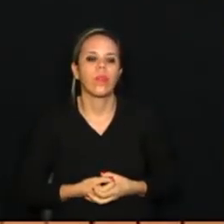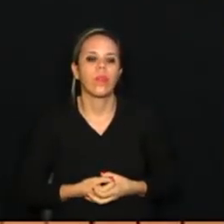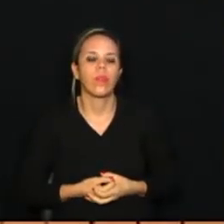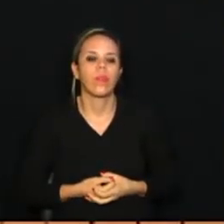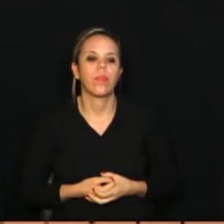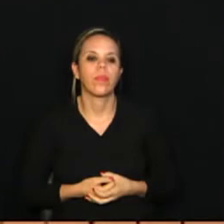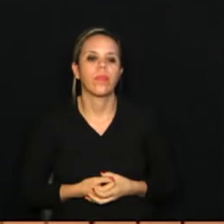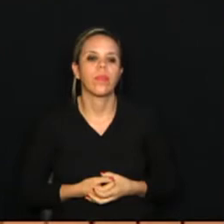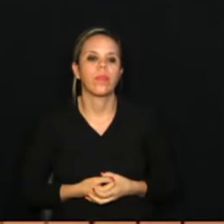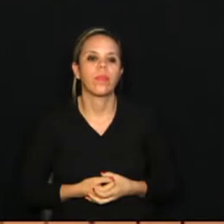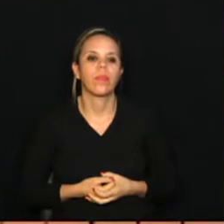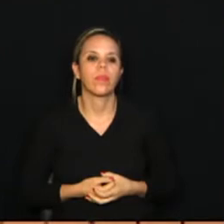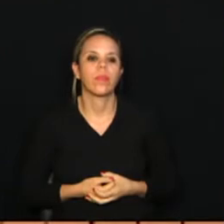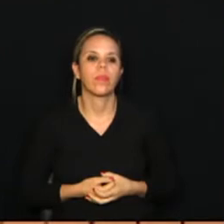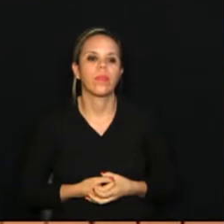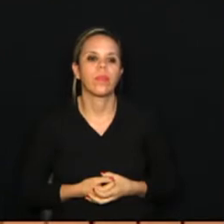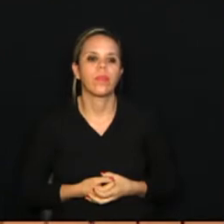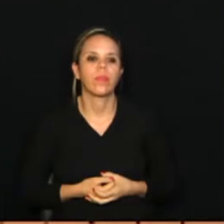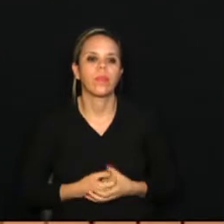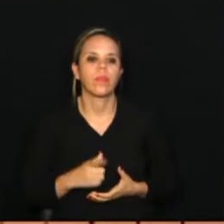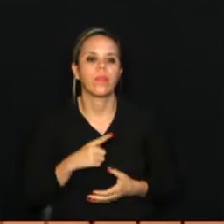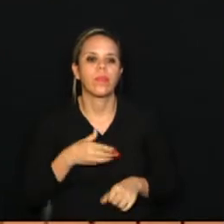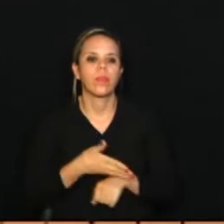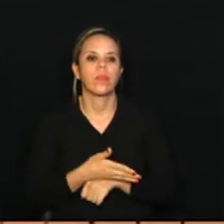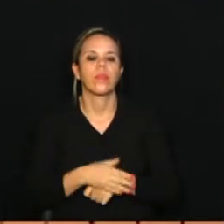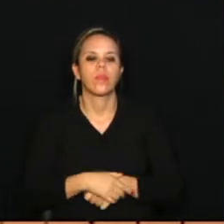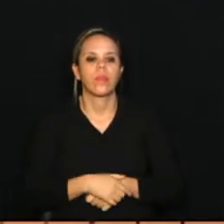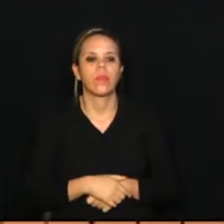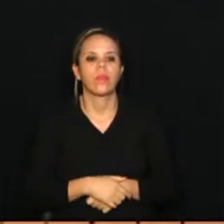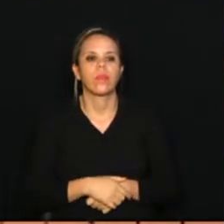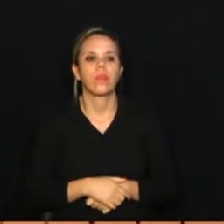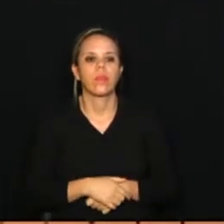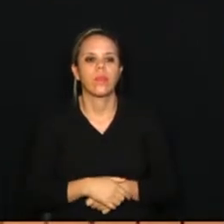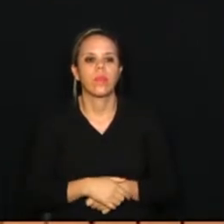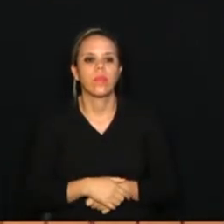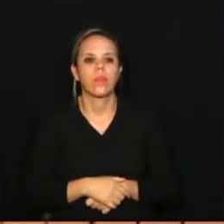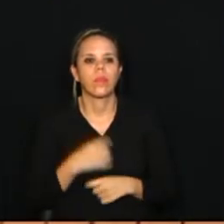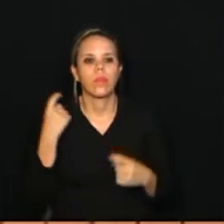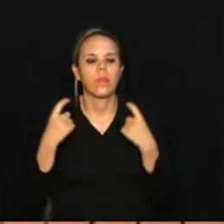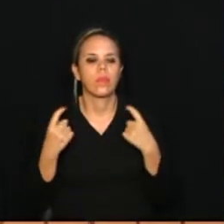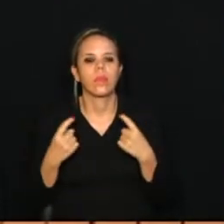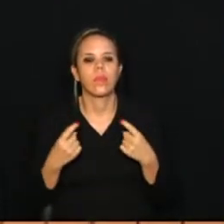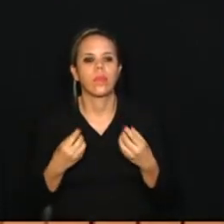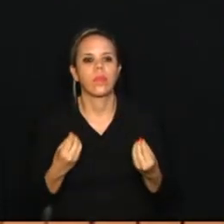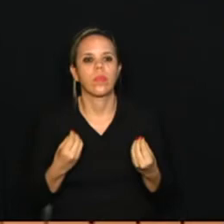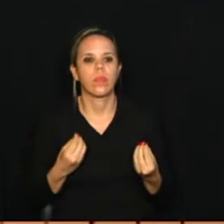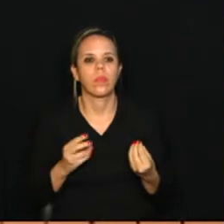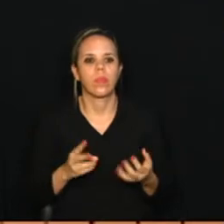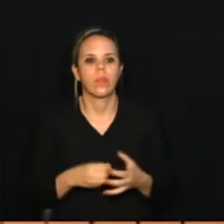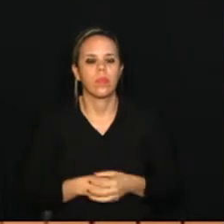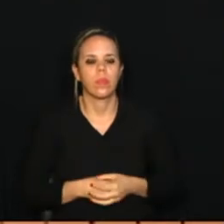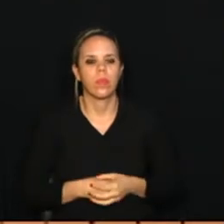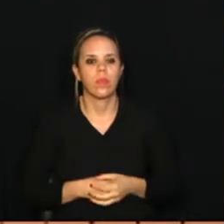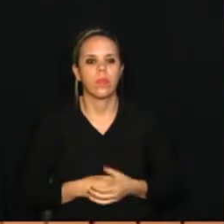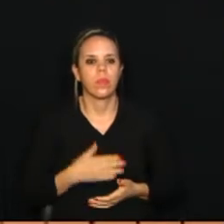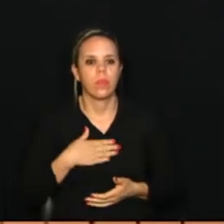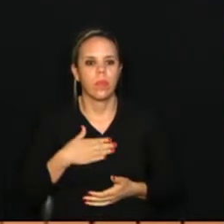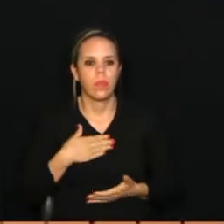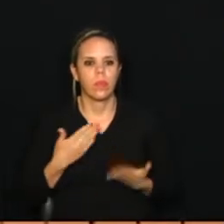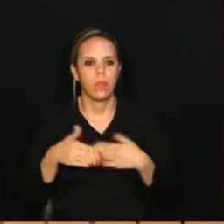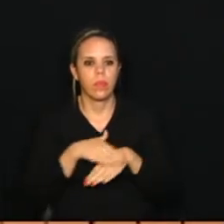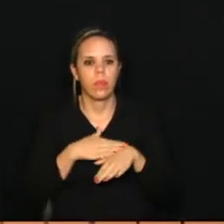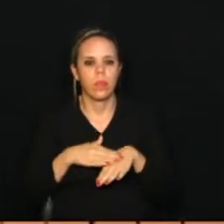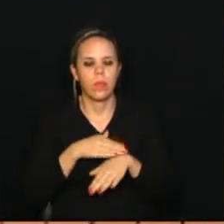Como que elas estão tendo acesso, né? Isso é uma preocupação constante minha, conversei com